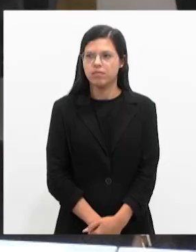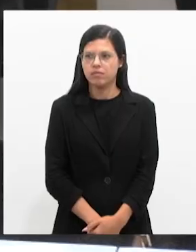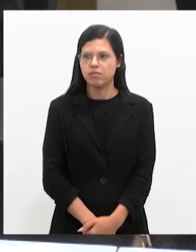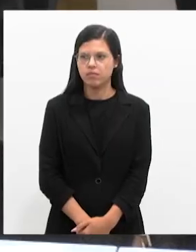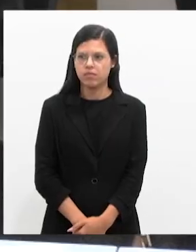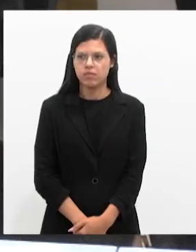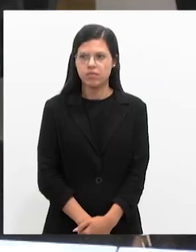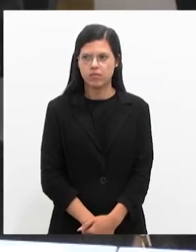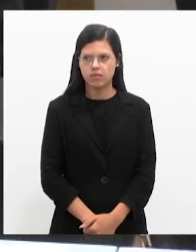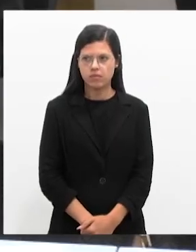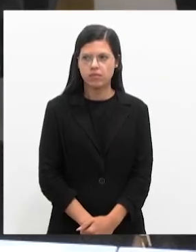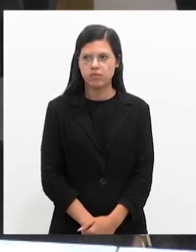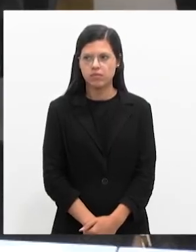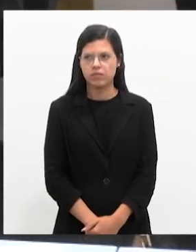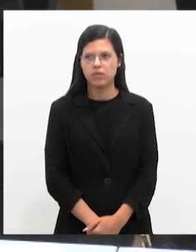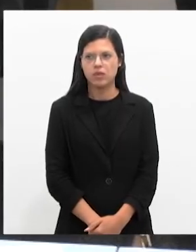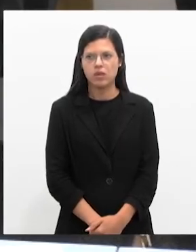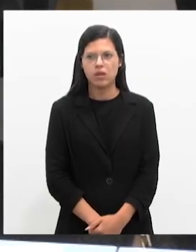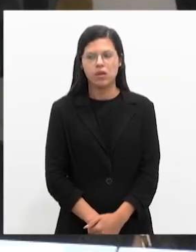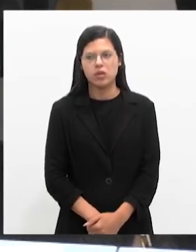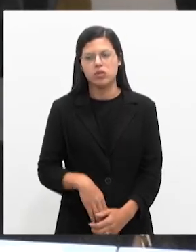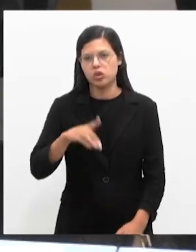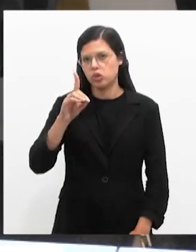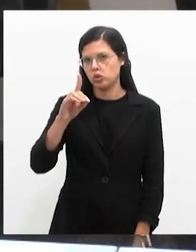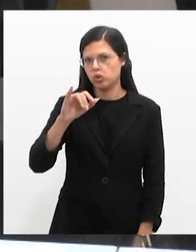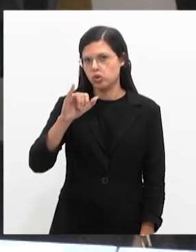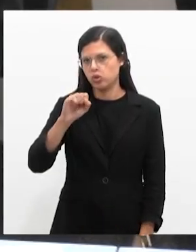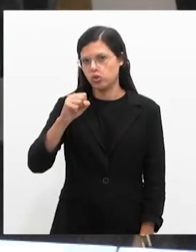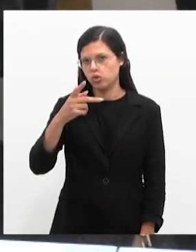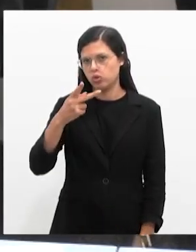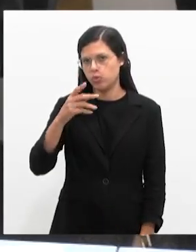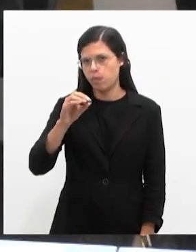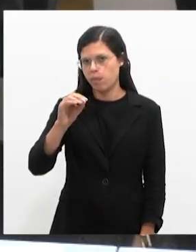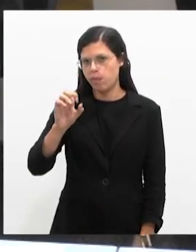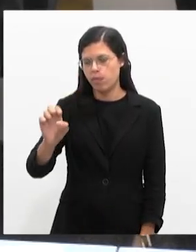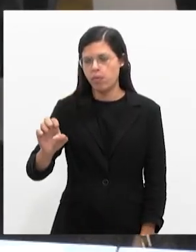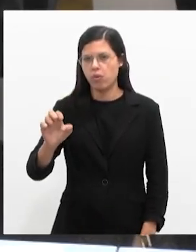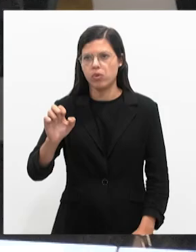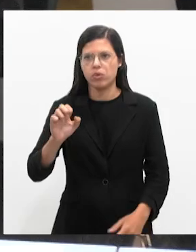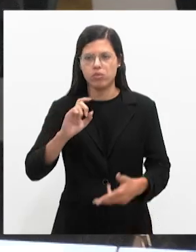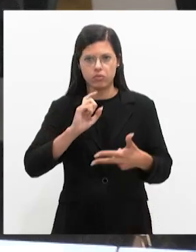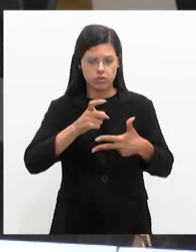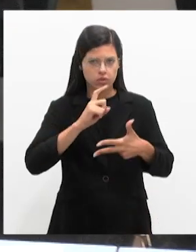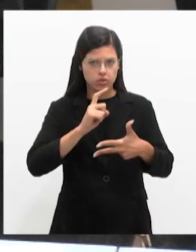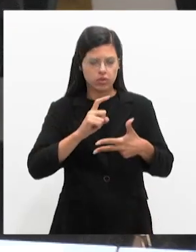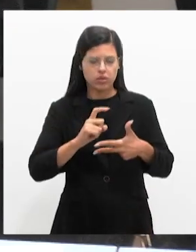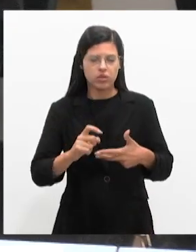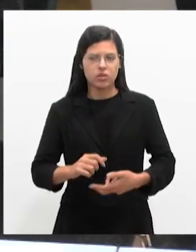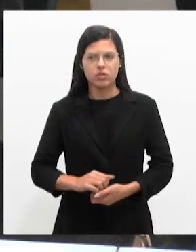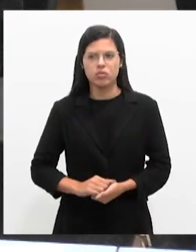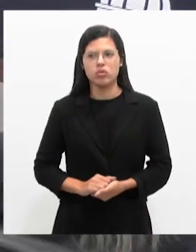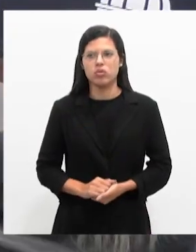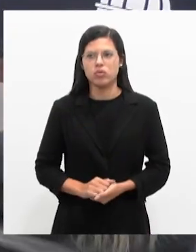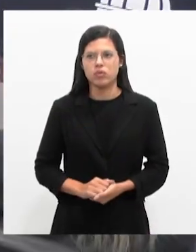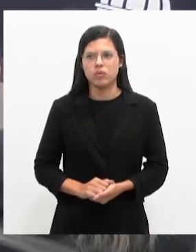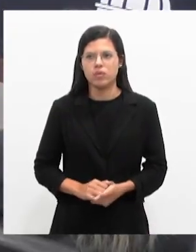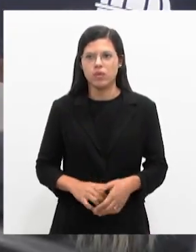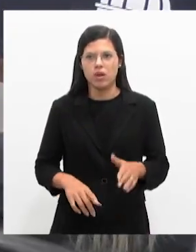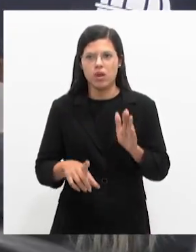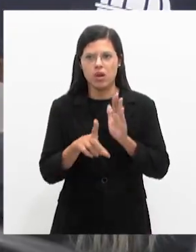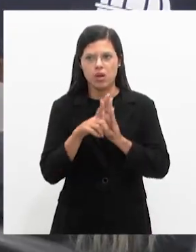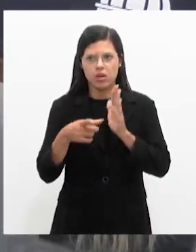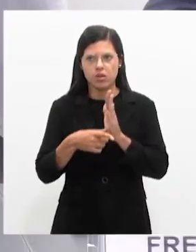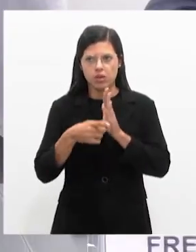Dispõe que o poder executivo a implantar, enfim. O PL já está alterando A lei altera, a anterior é que fala em autoriza,